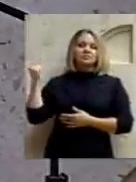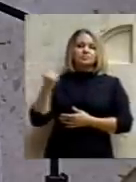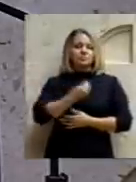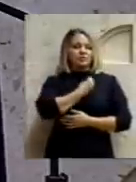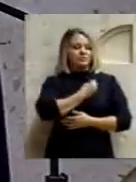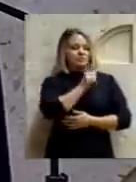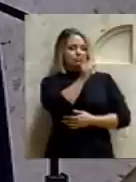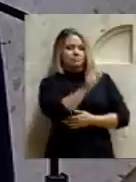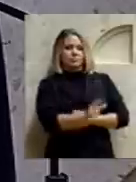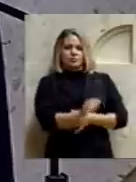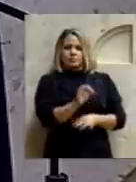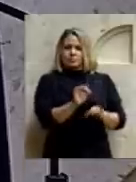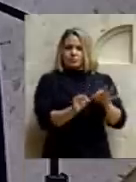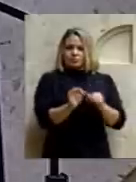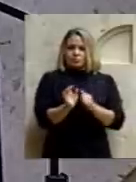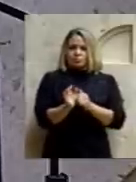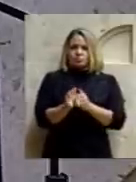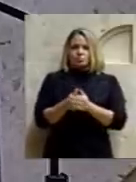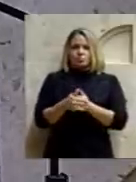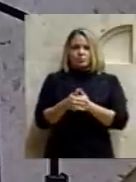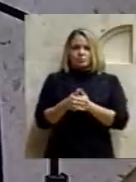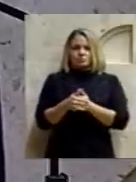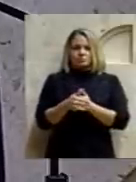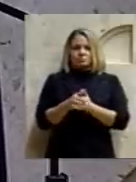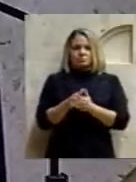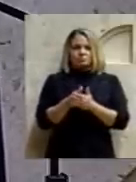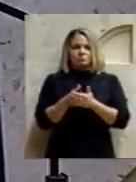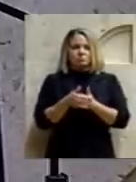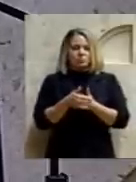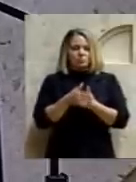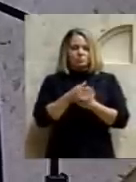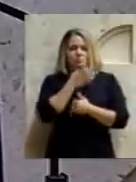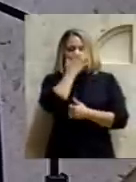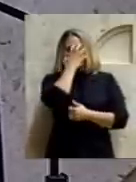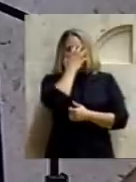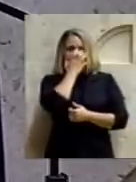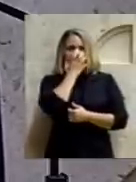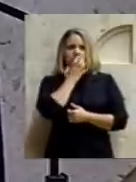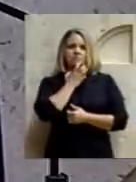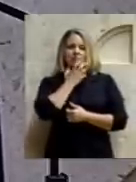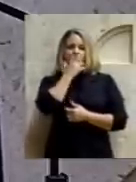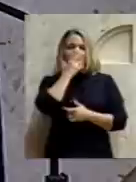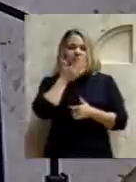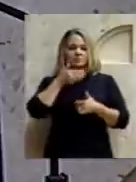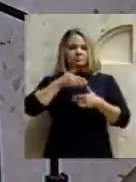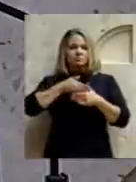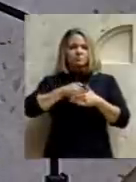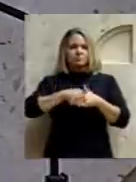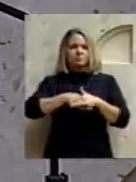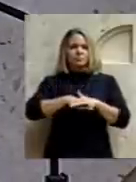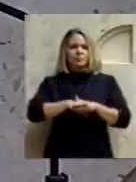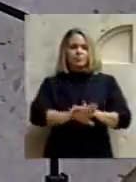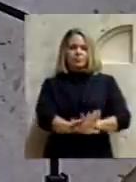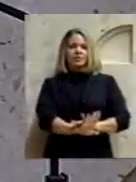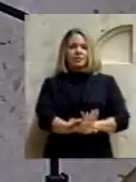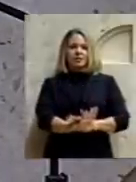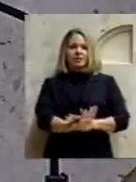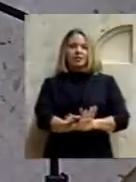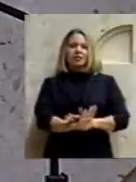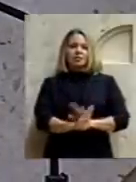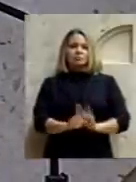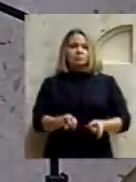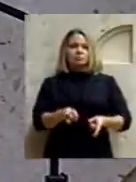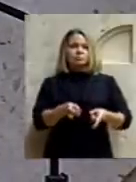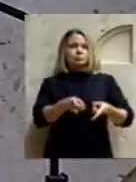juiz isolado, fechado, como se estivesse encerrado em uma torre de